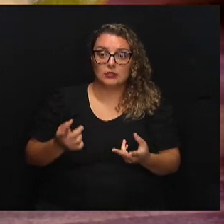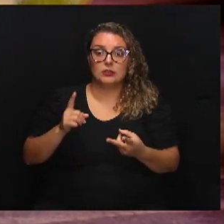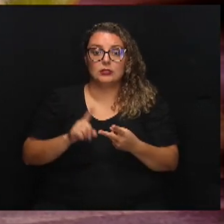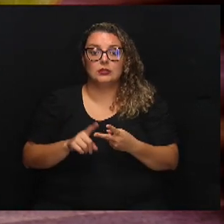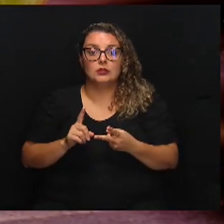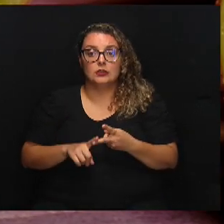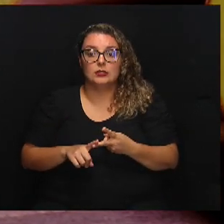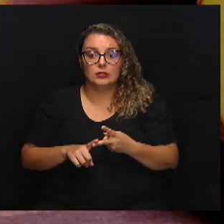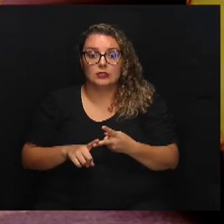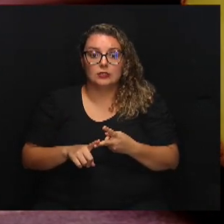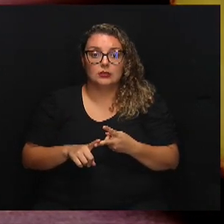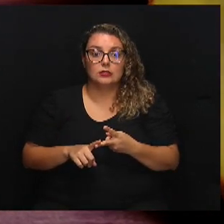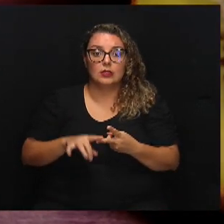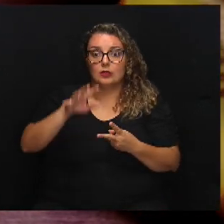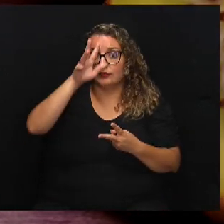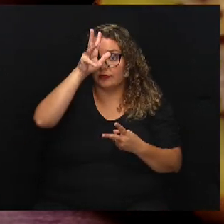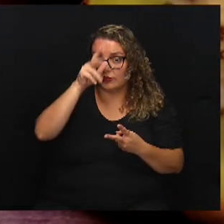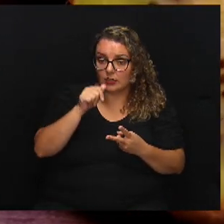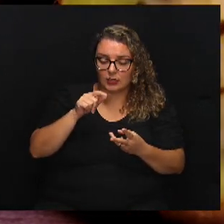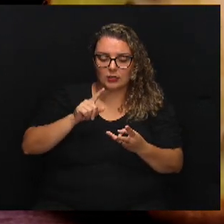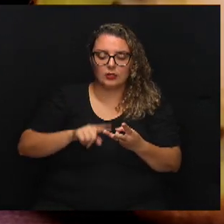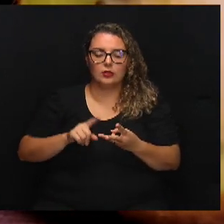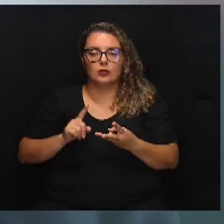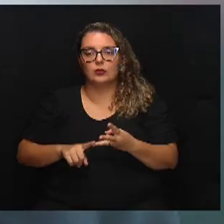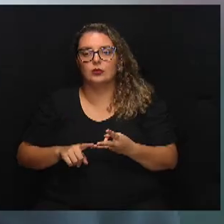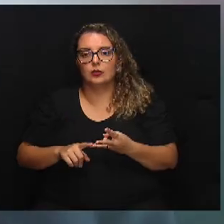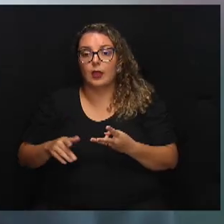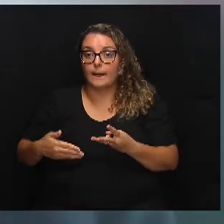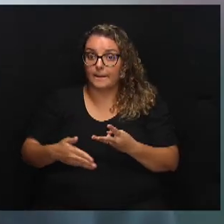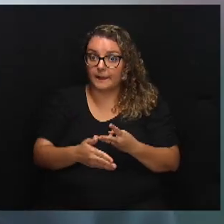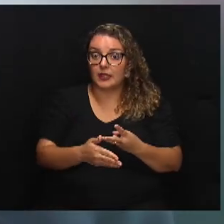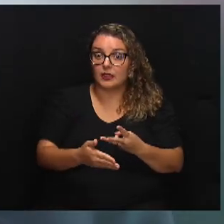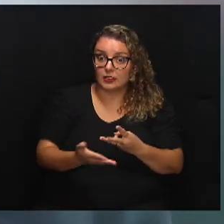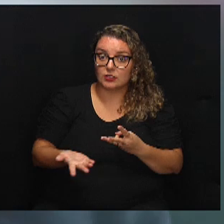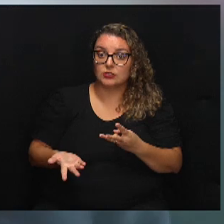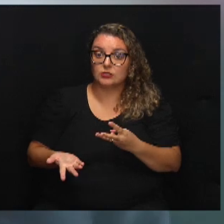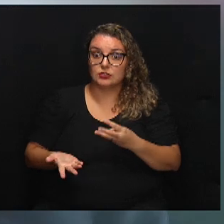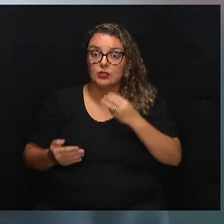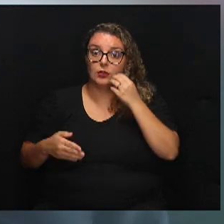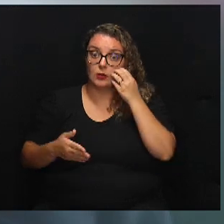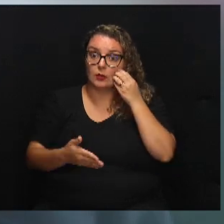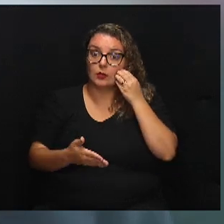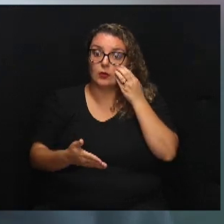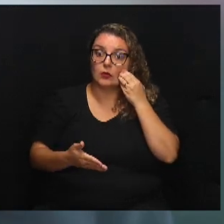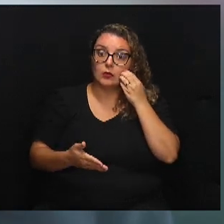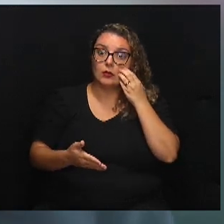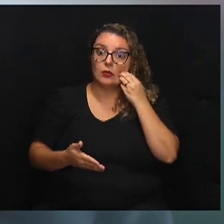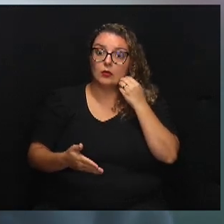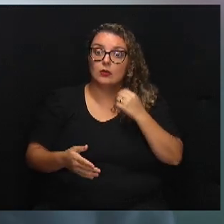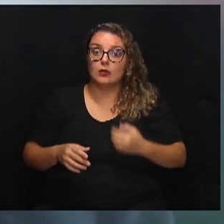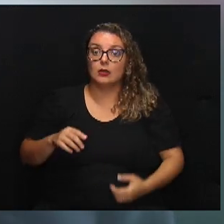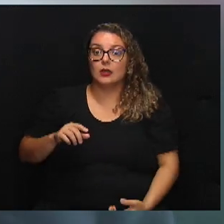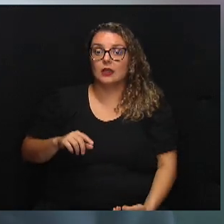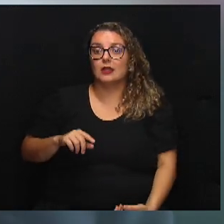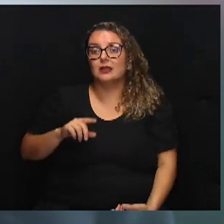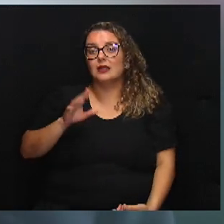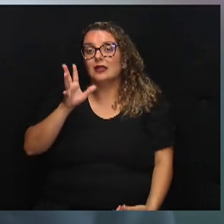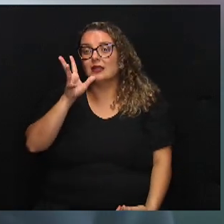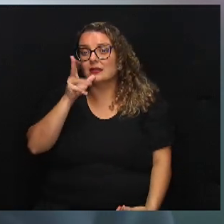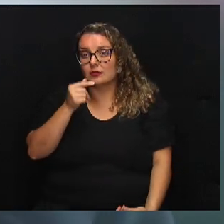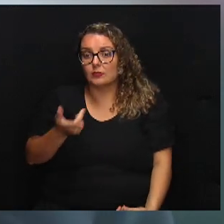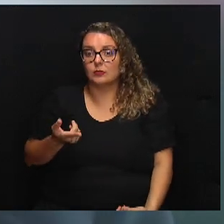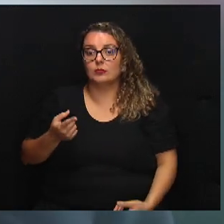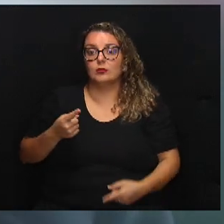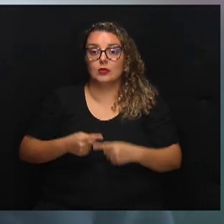de frango, a carne de peixe, por exemplo. O peixe ele era postergado devido a